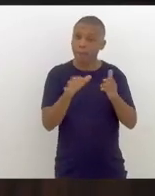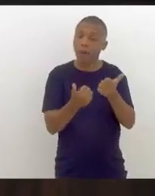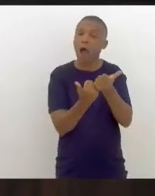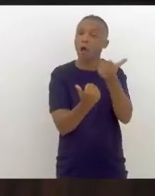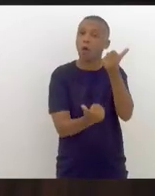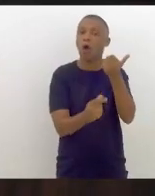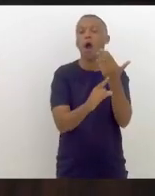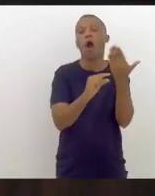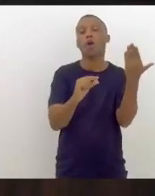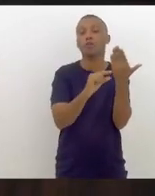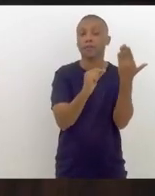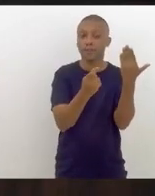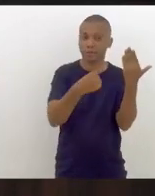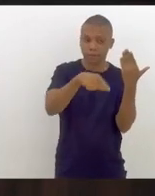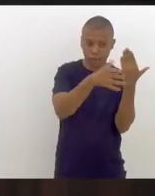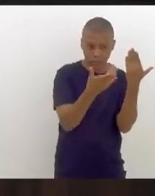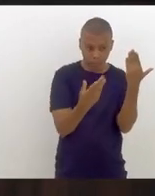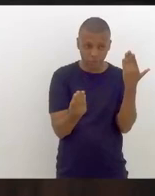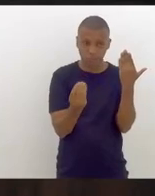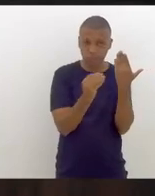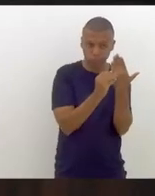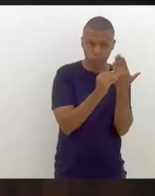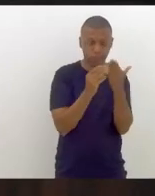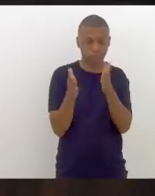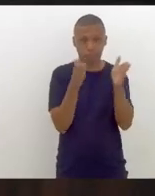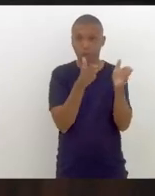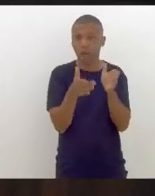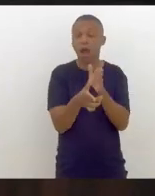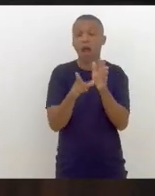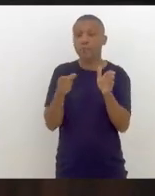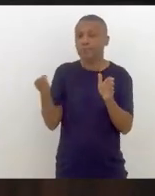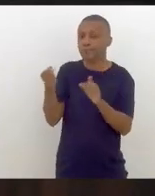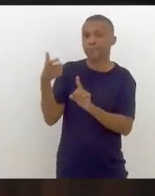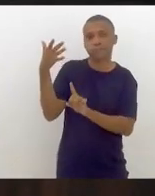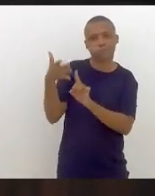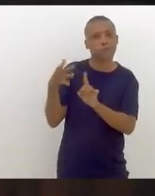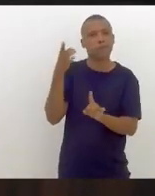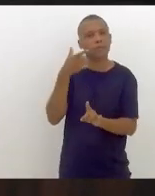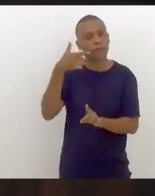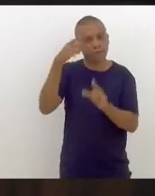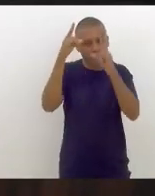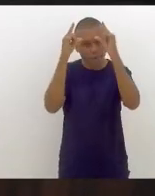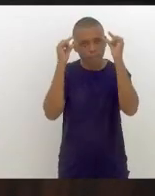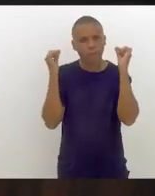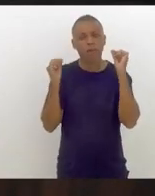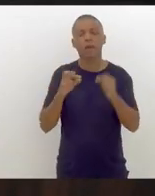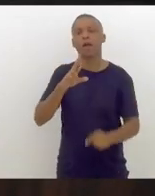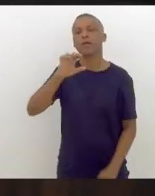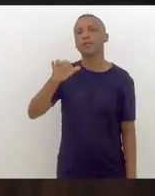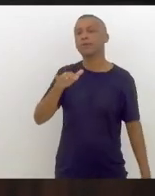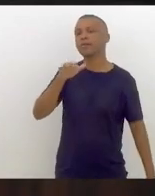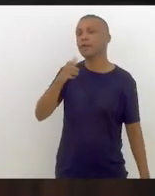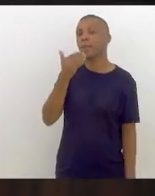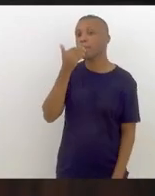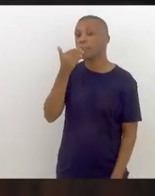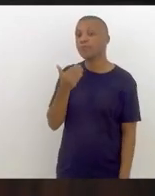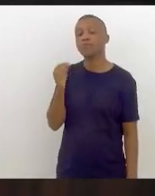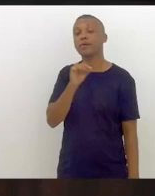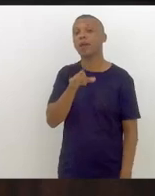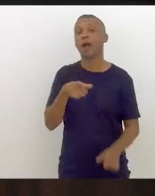aqueles deputados que necessitasse eu pediria Antes de abrir a palavra para deputada enfermeira Rejane pedia